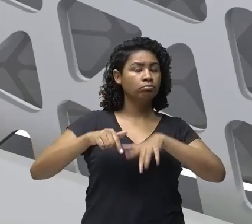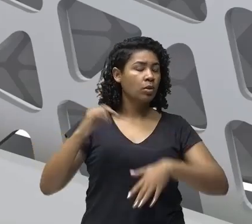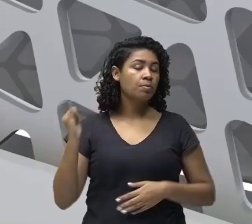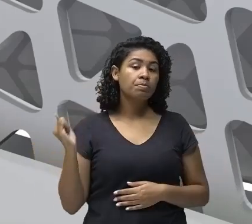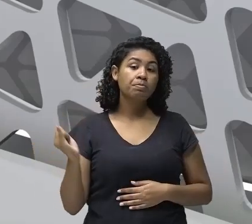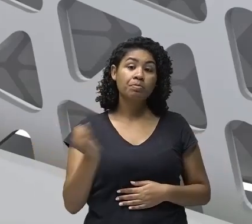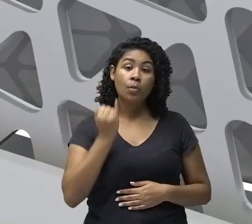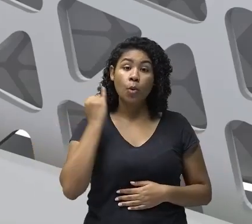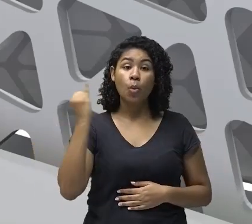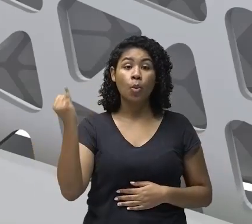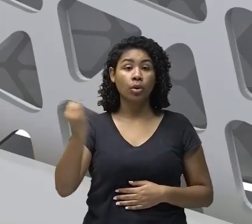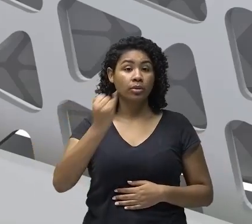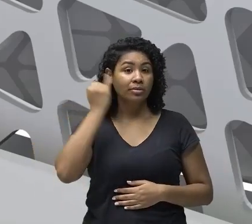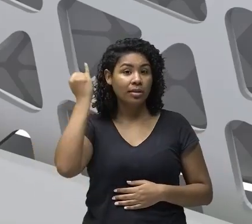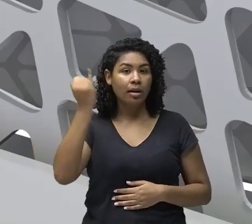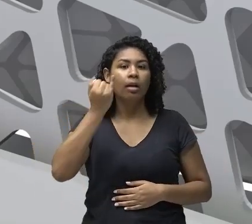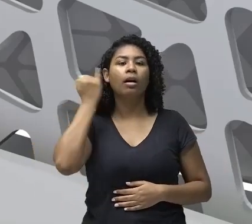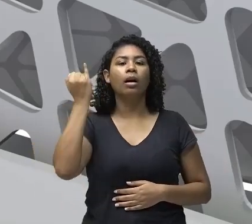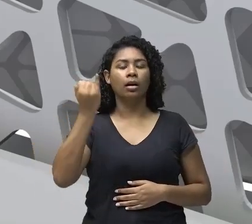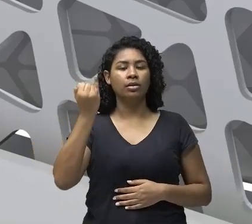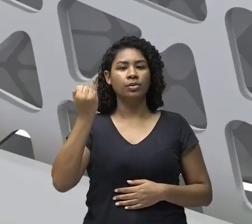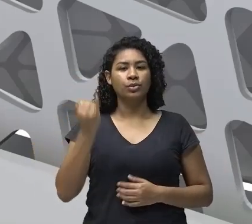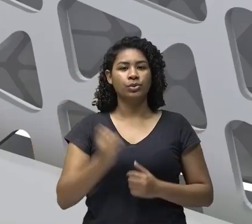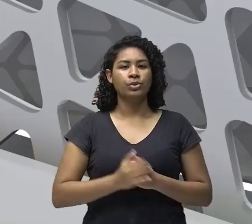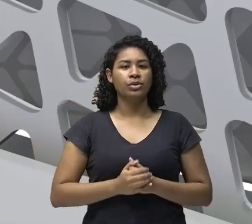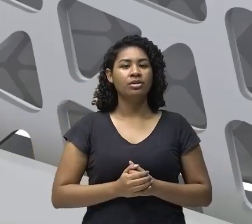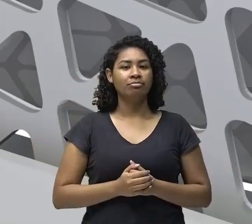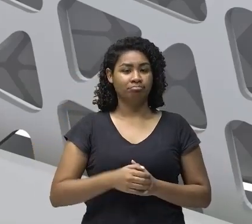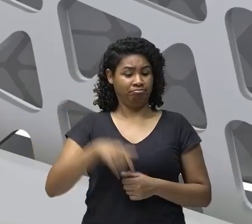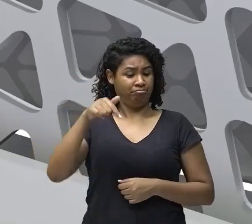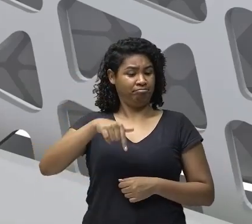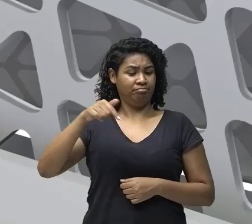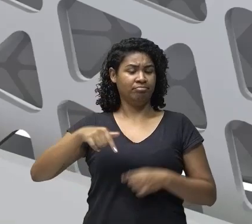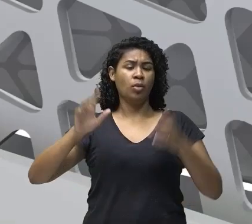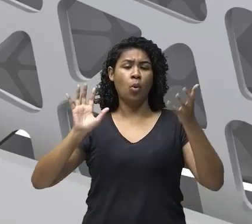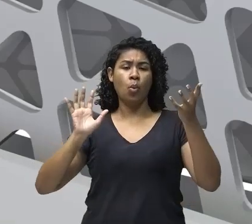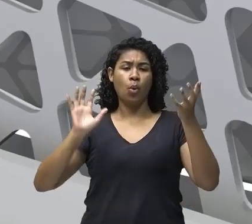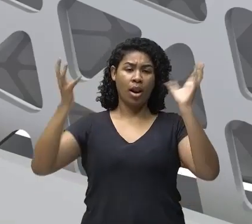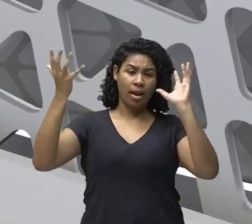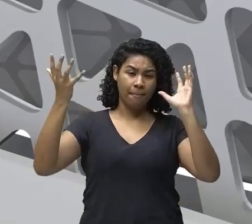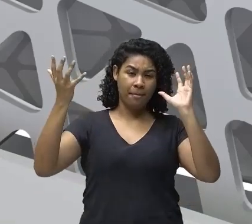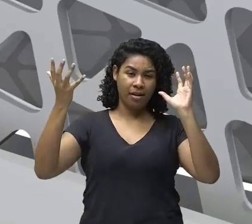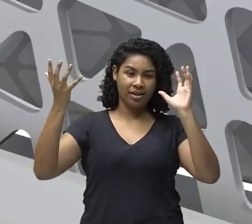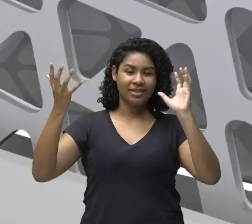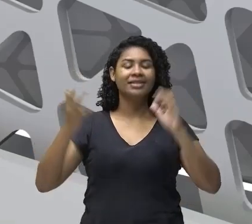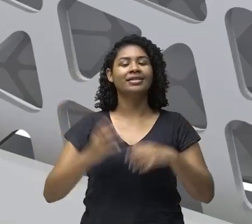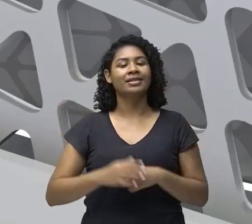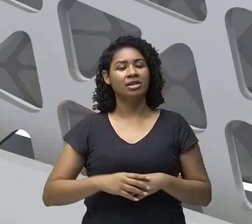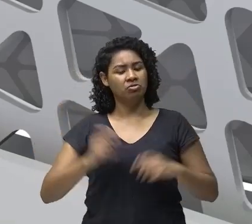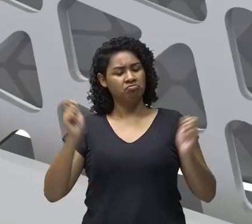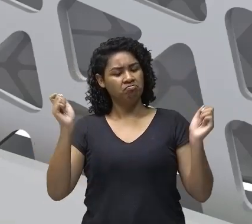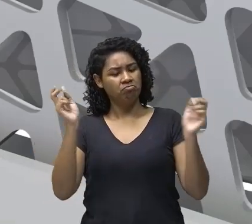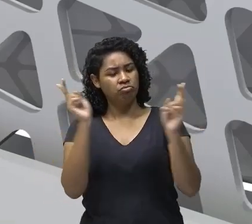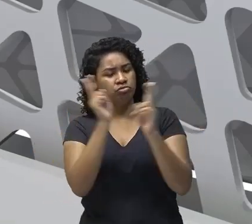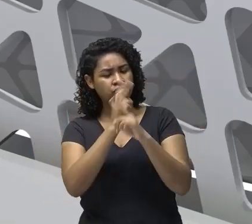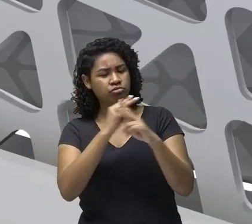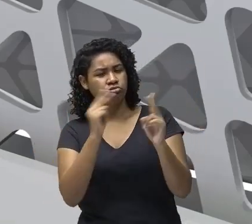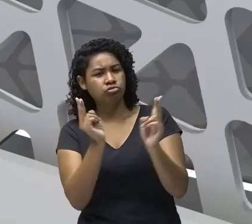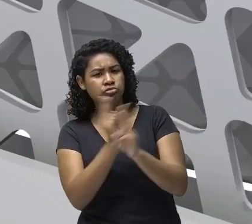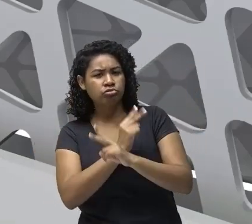importante para o nosso clima, para os ventos, para